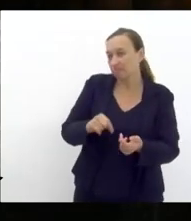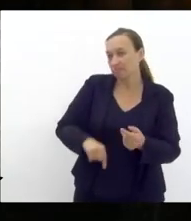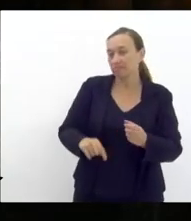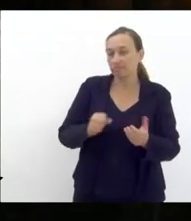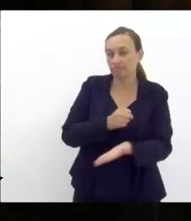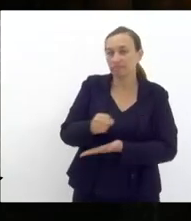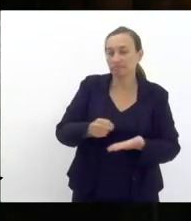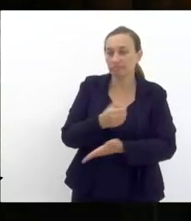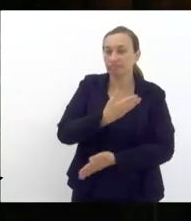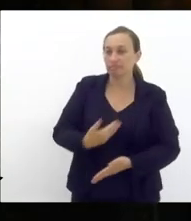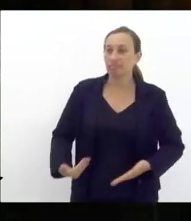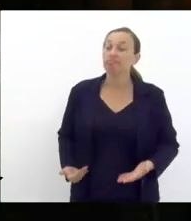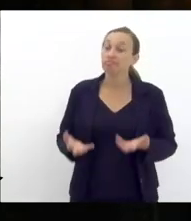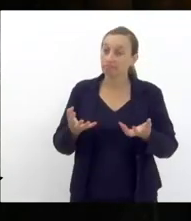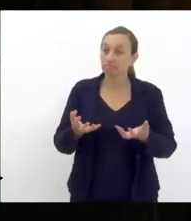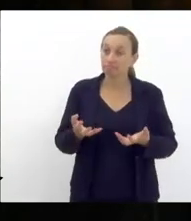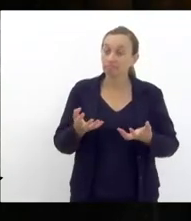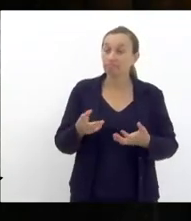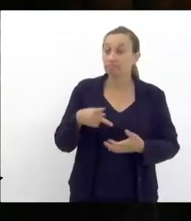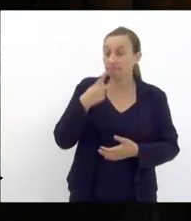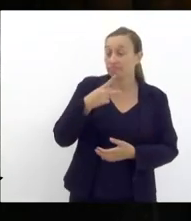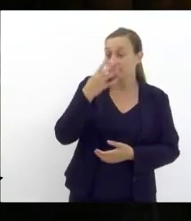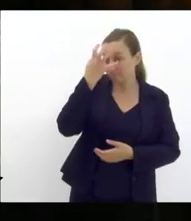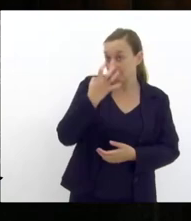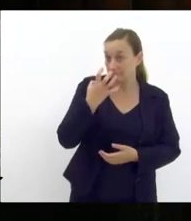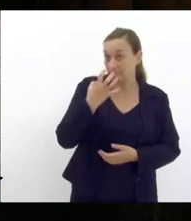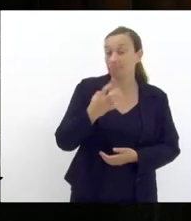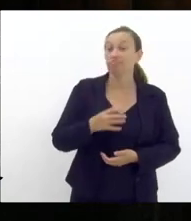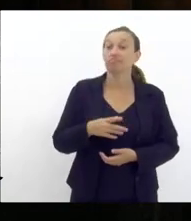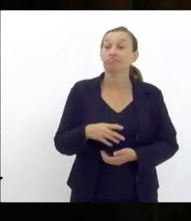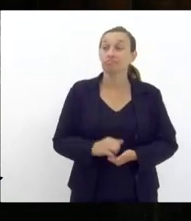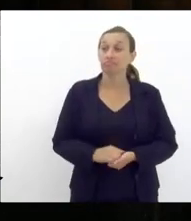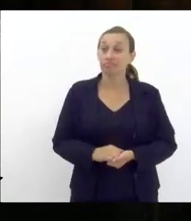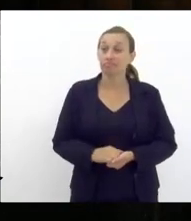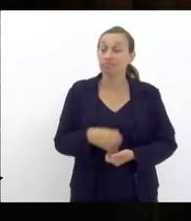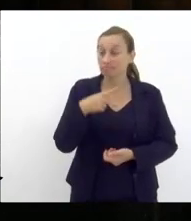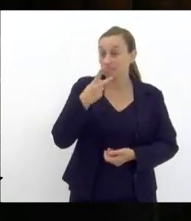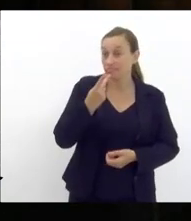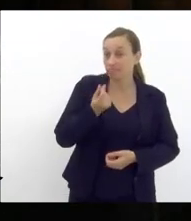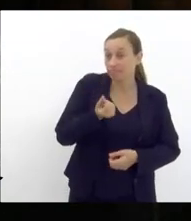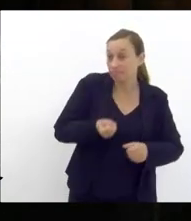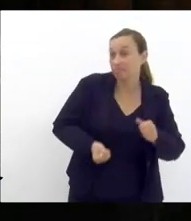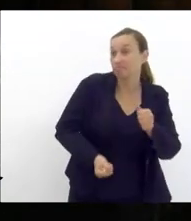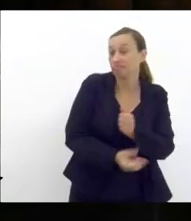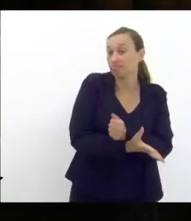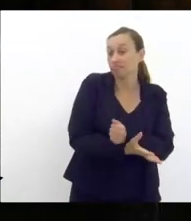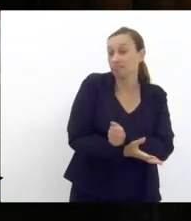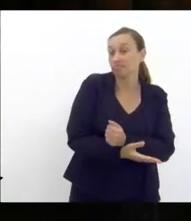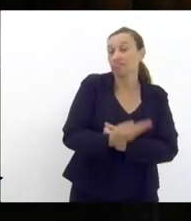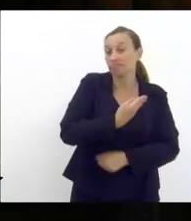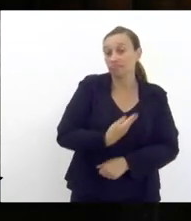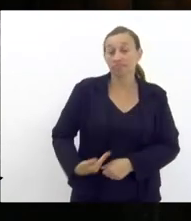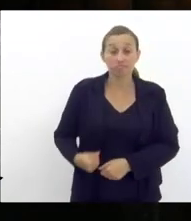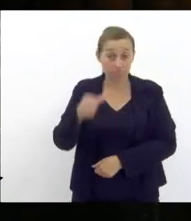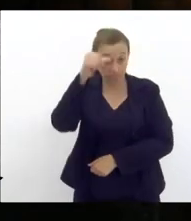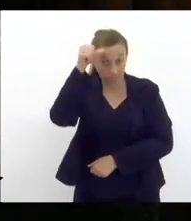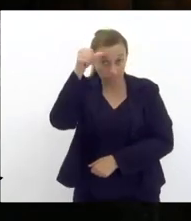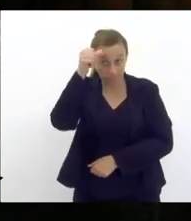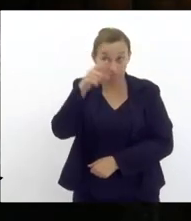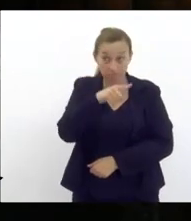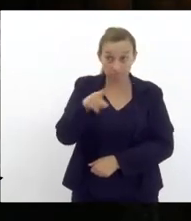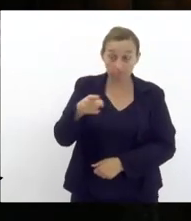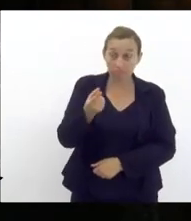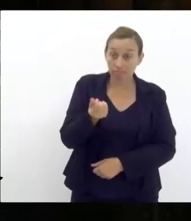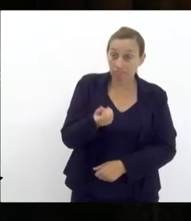Legislativa então a gente quer fazer falar sério eu quero falar de corrupção no governo Cláudio Castro e essa